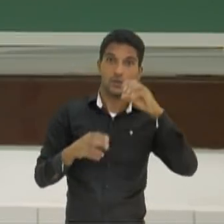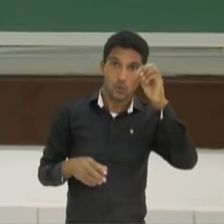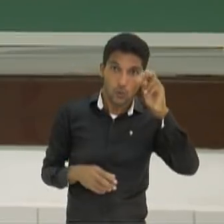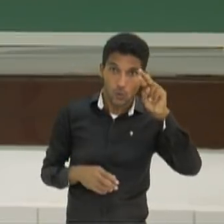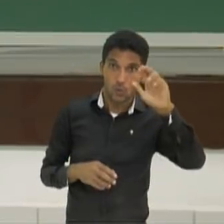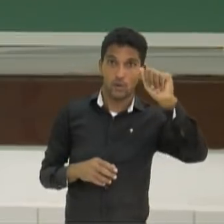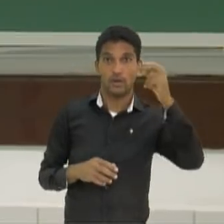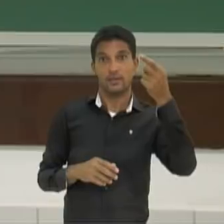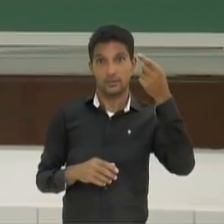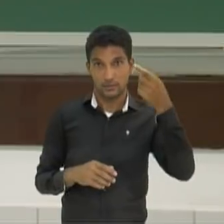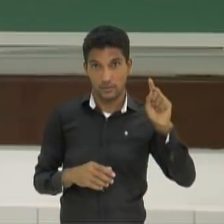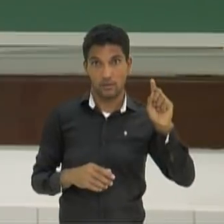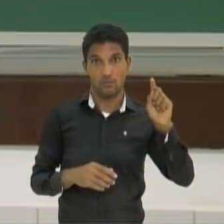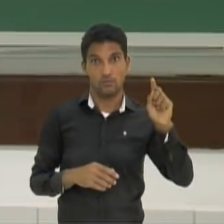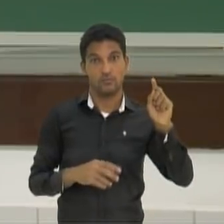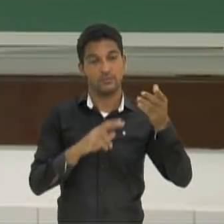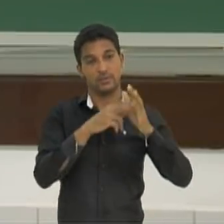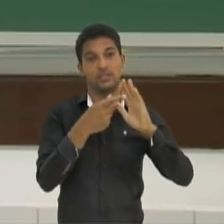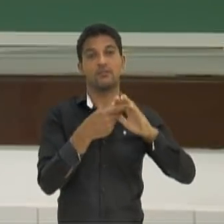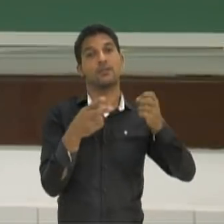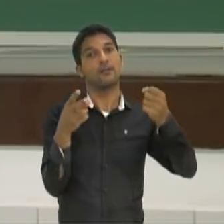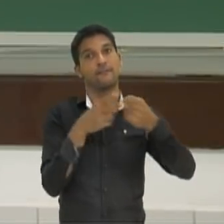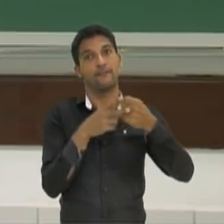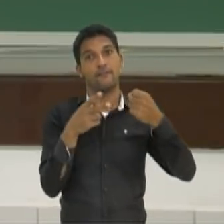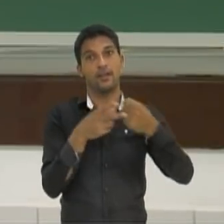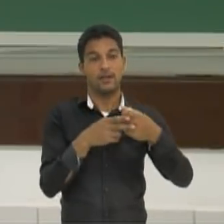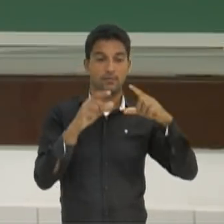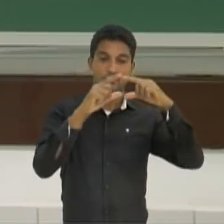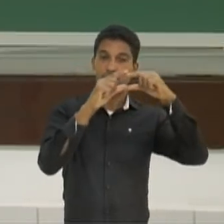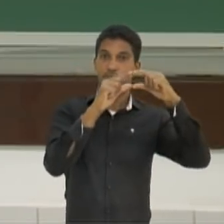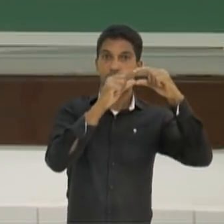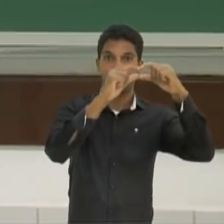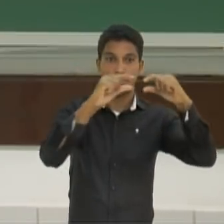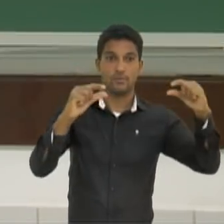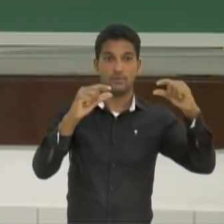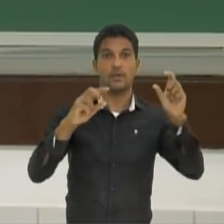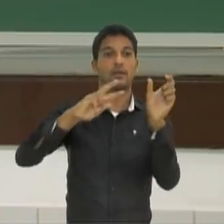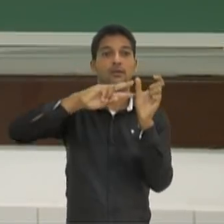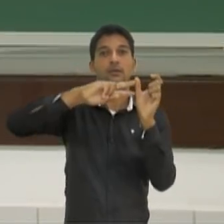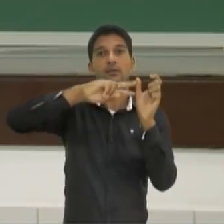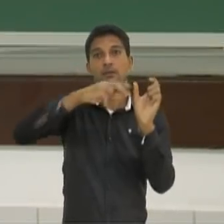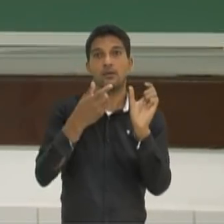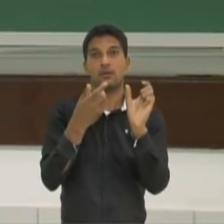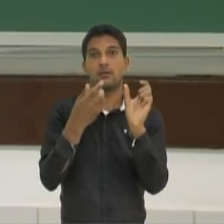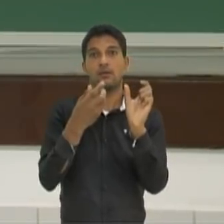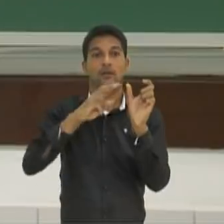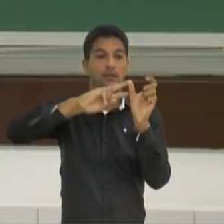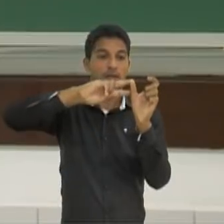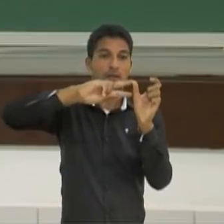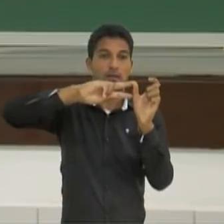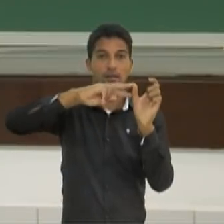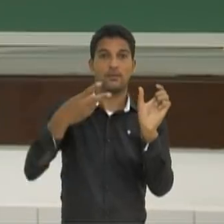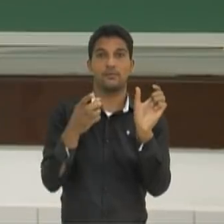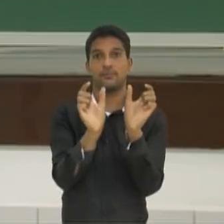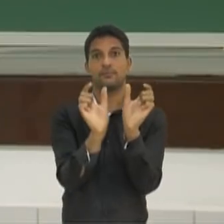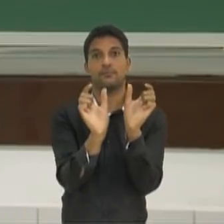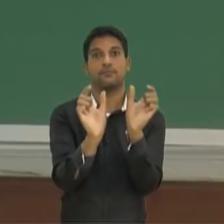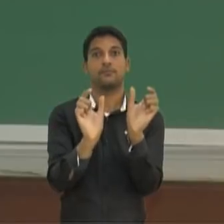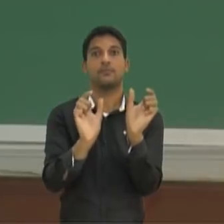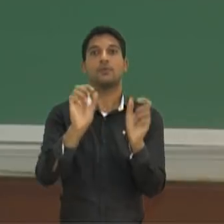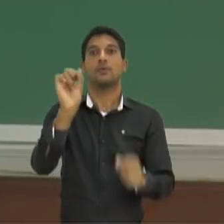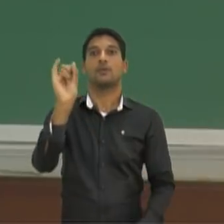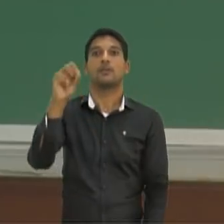é a mesma coisa que verbo, são sinônimos, né? Oração e verbo são sinônimos. Então, período simples é aquela frase em que